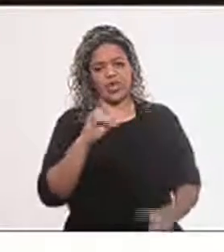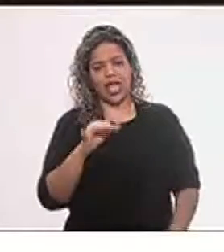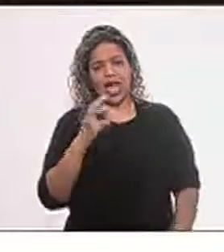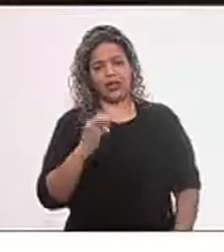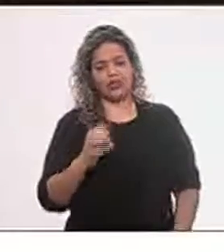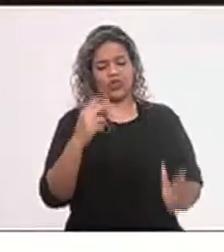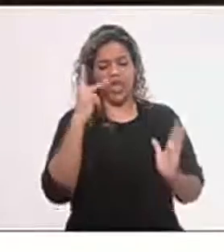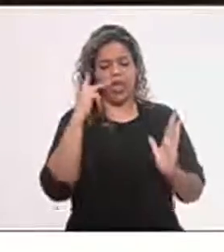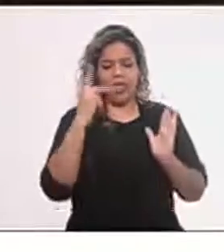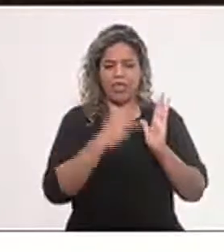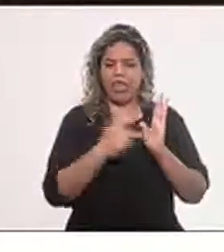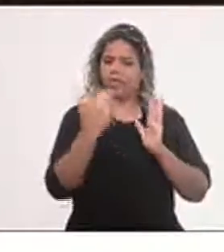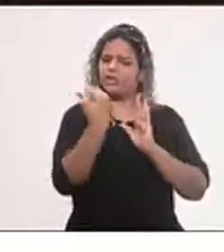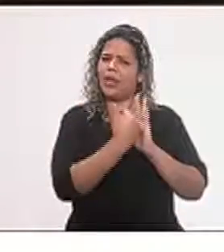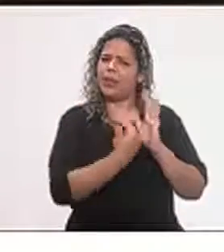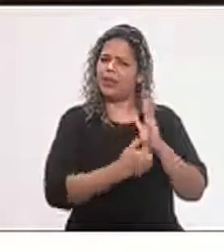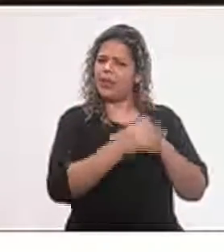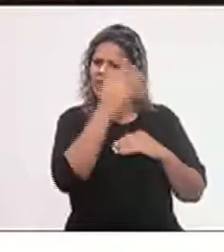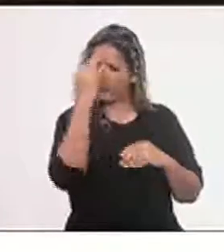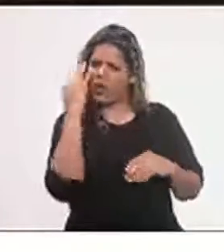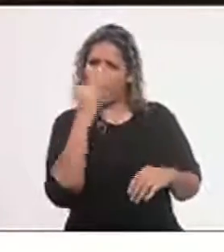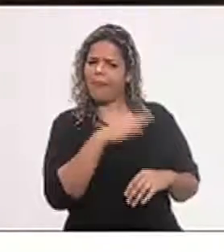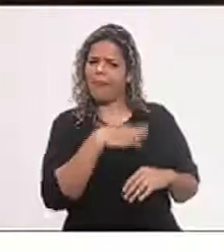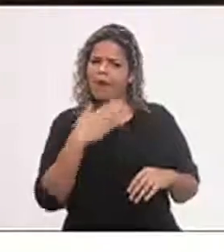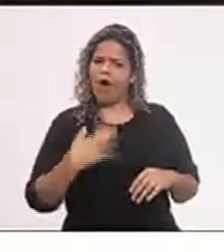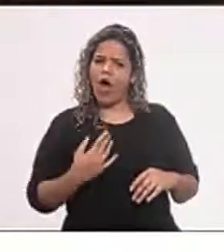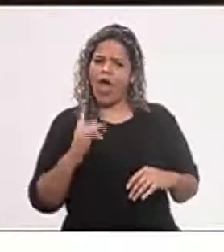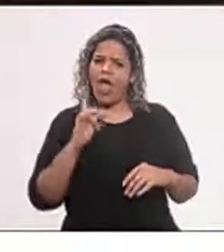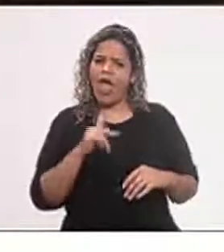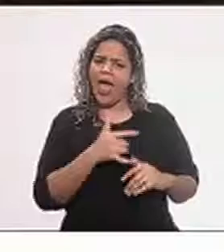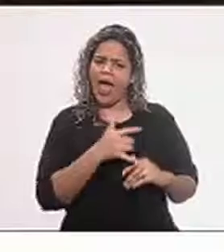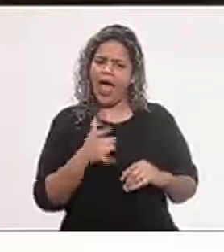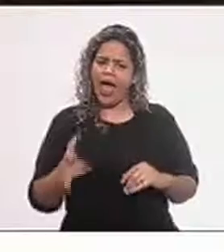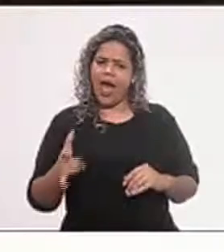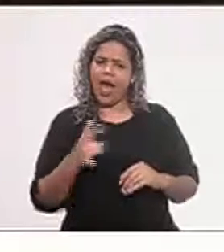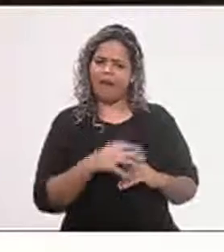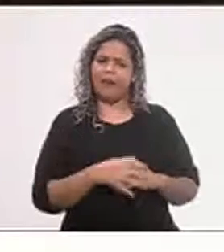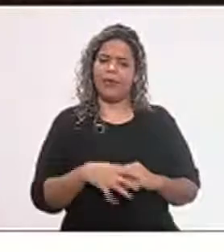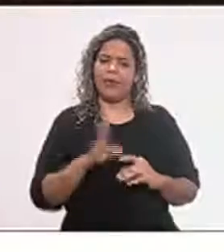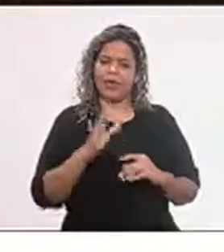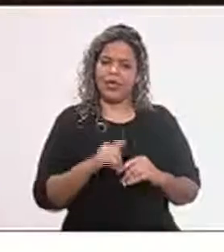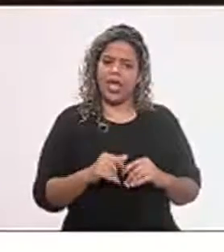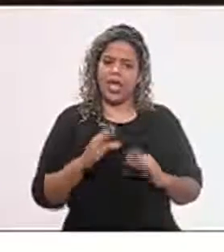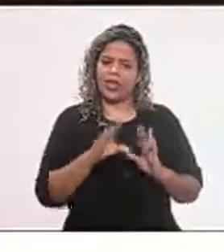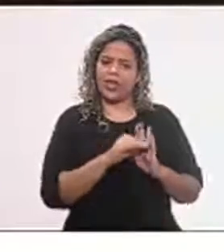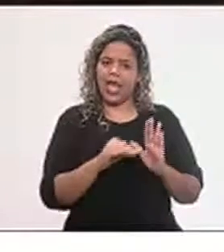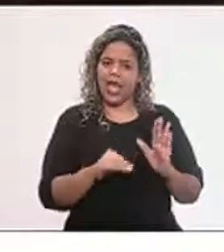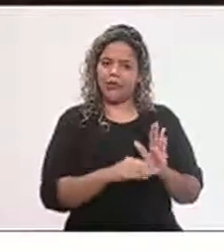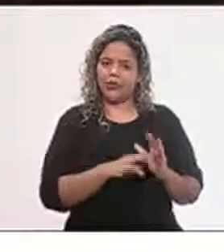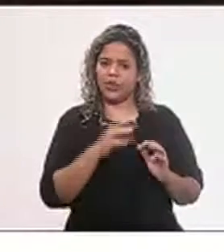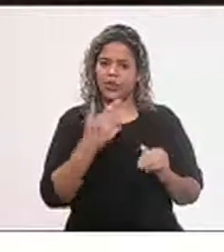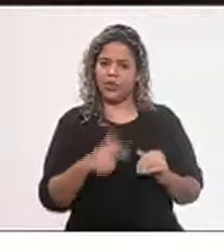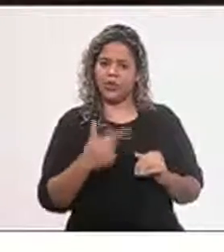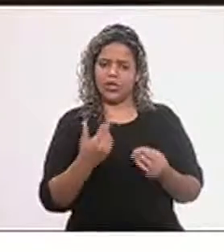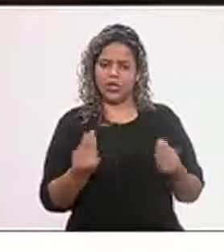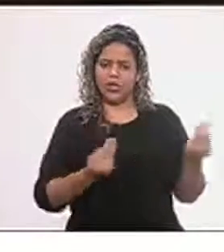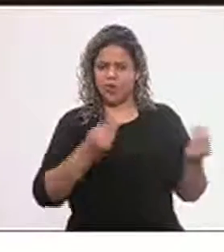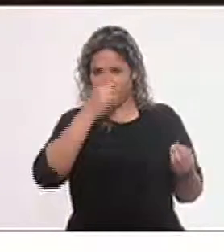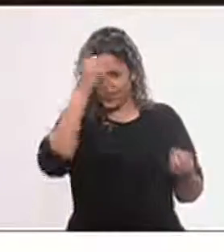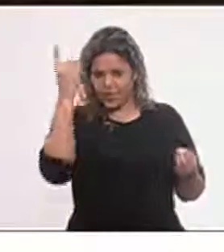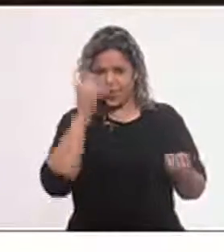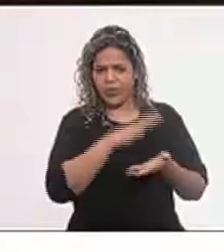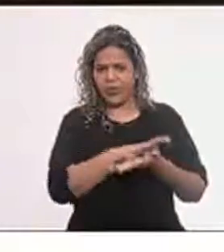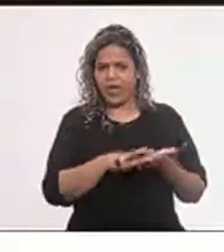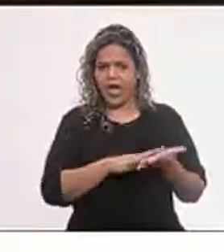dados da realidade. As pessoas morrem com armas de fogo. Isso é um dado da realidade, não tem invenção